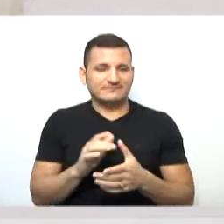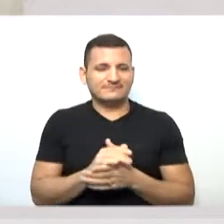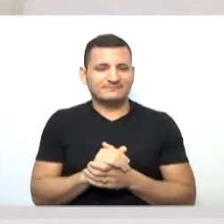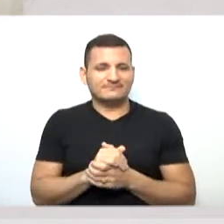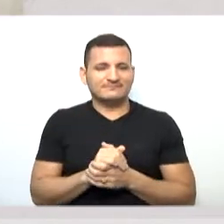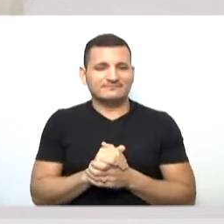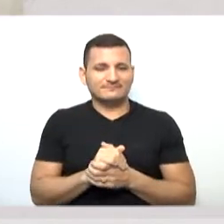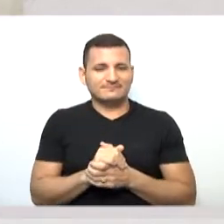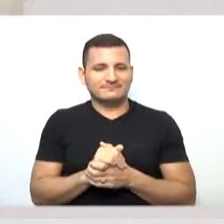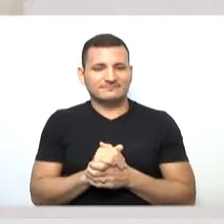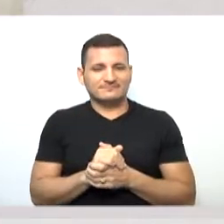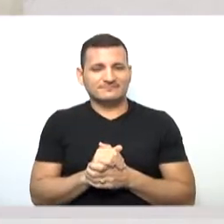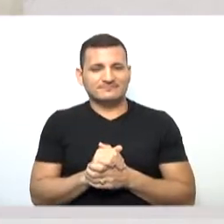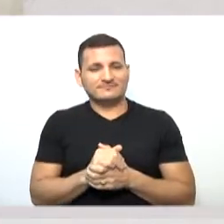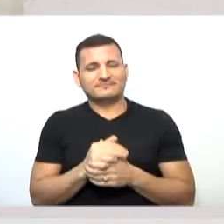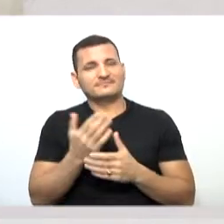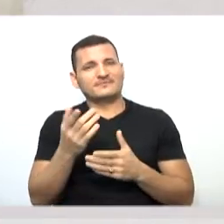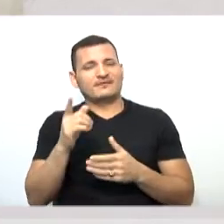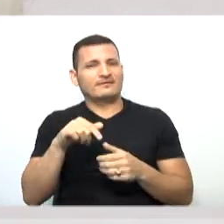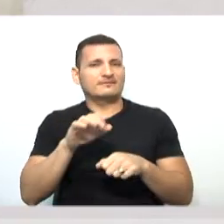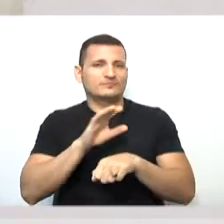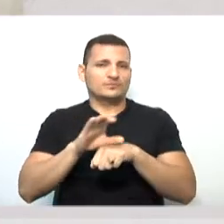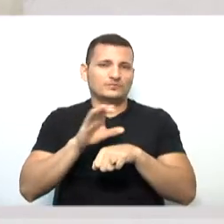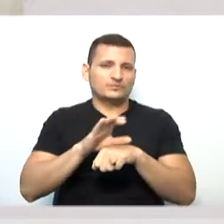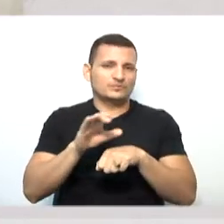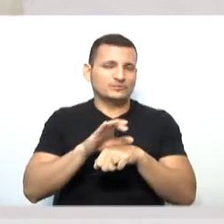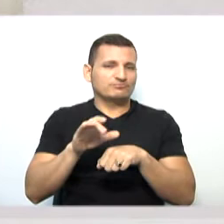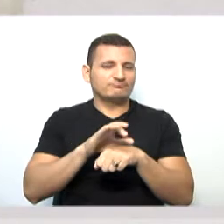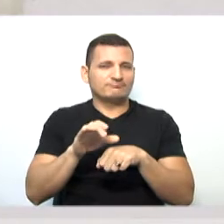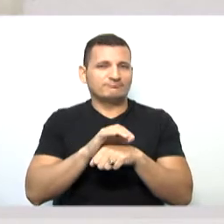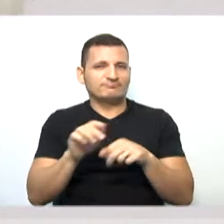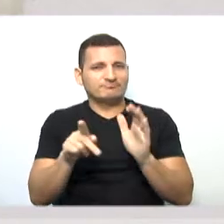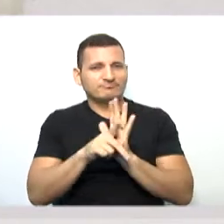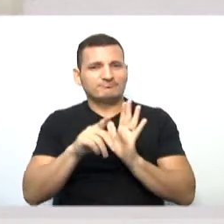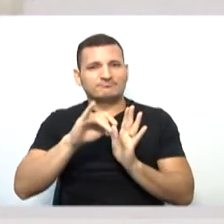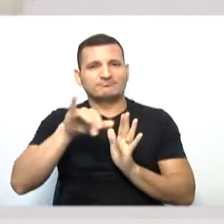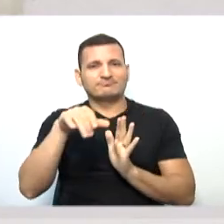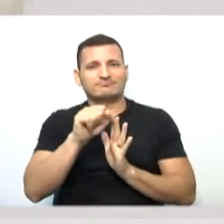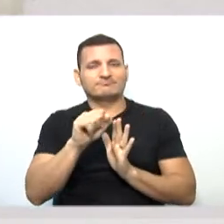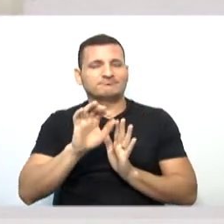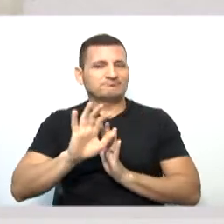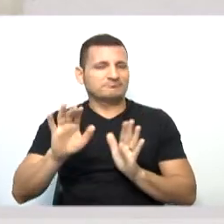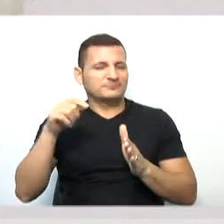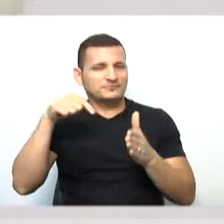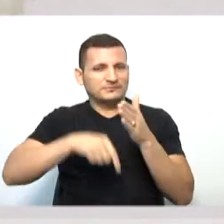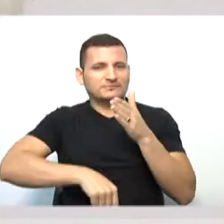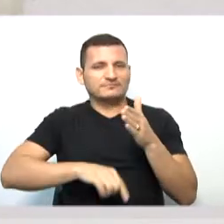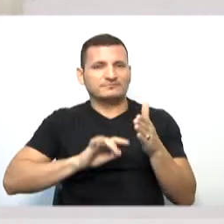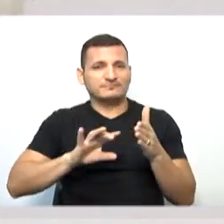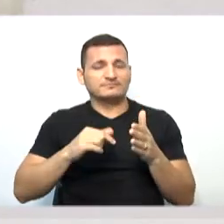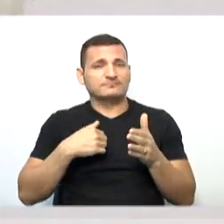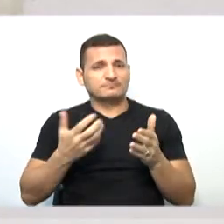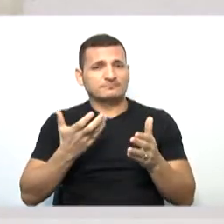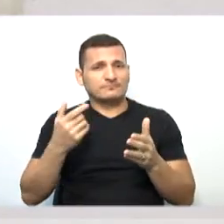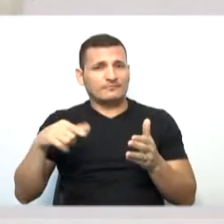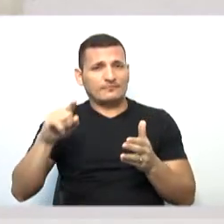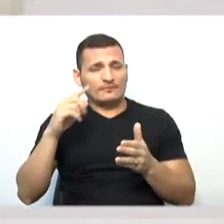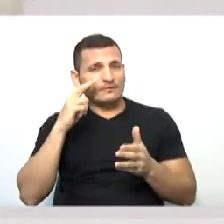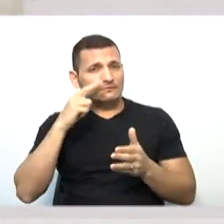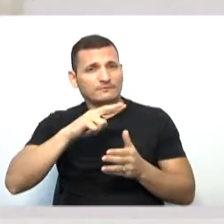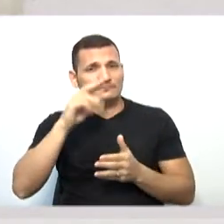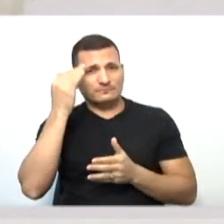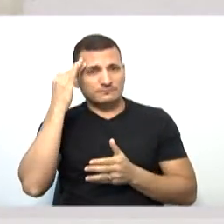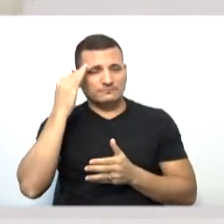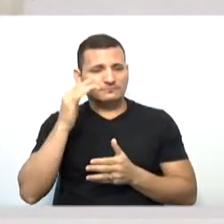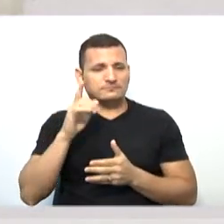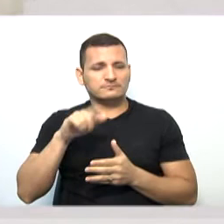isso. Porque aí deveria ser um curso específico de JavaScript e bem avançado. Exatamente, né? O que eu quero que vocês entendam é